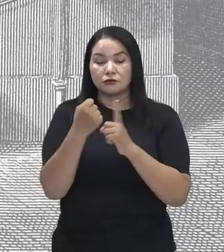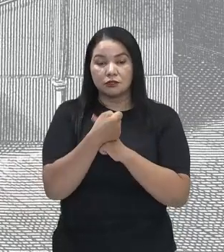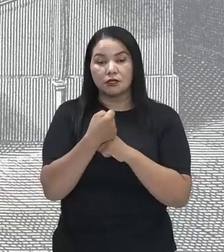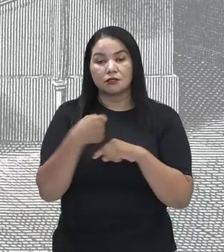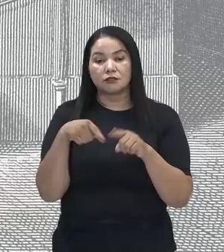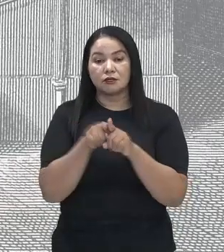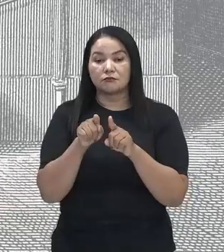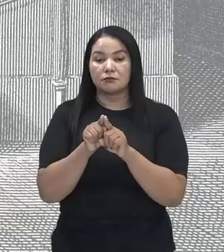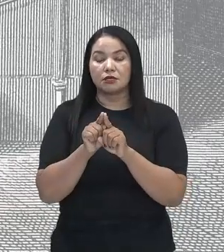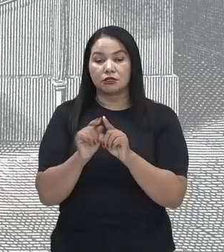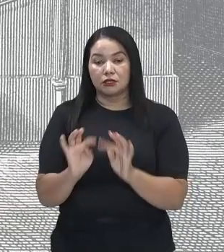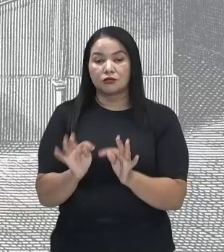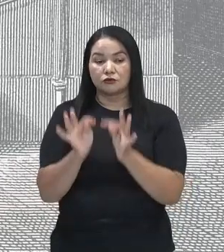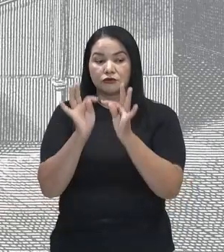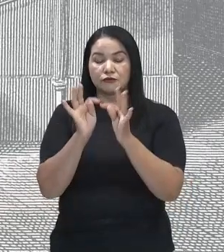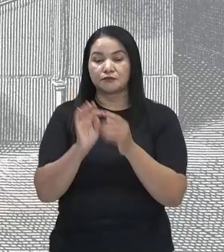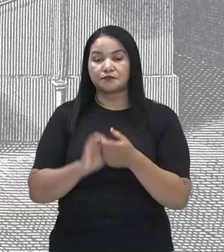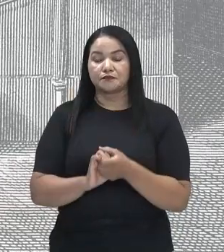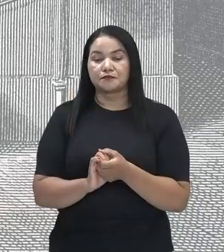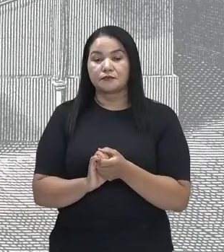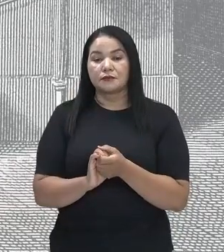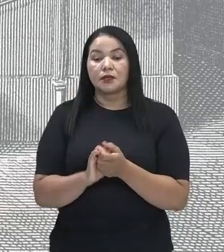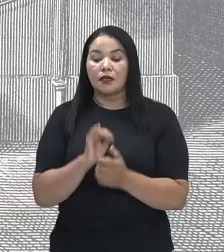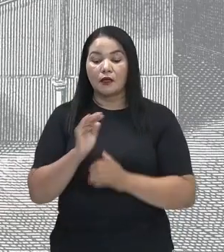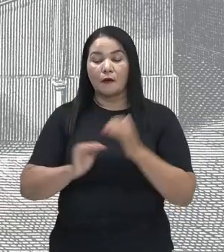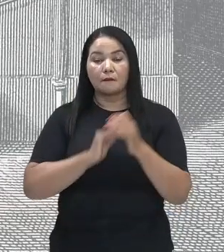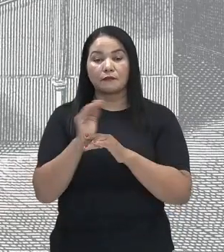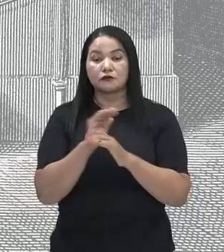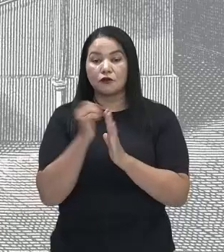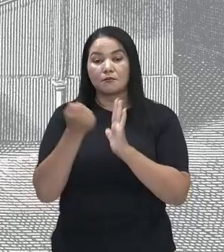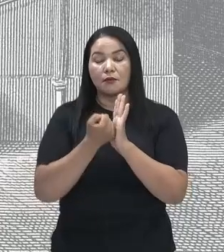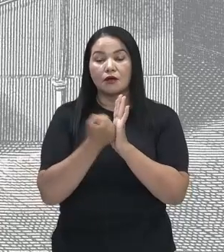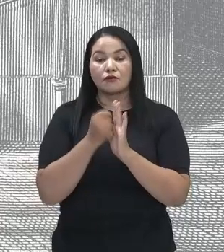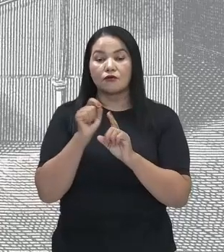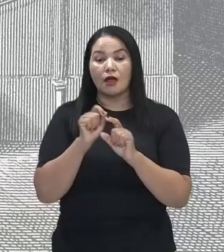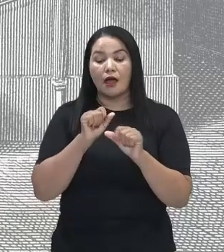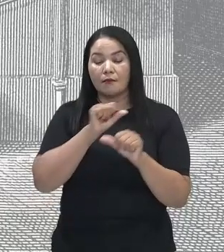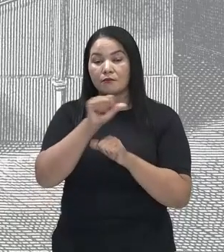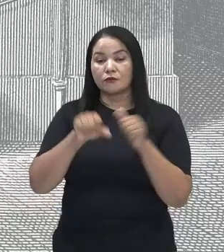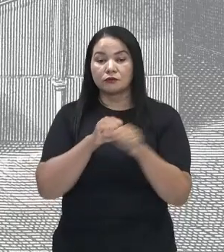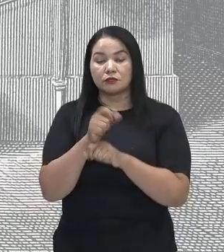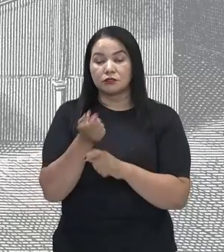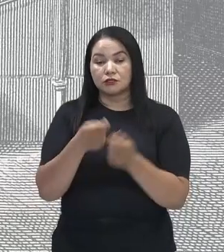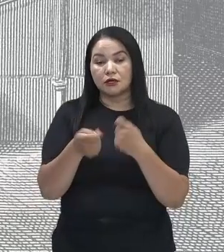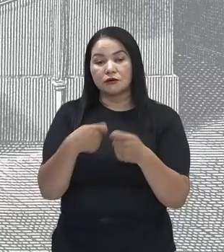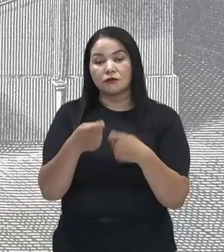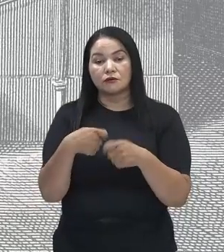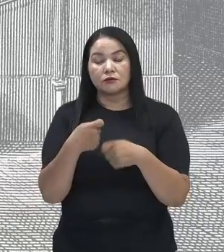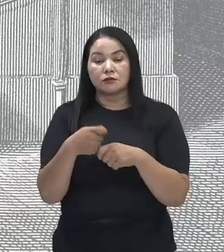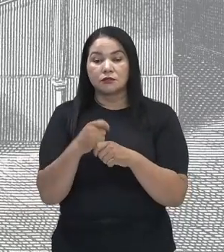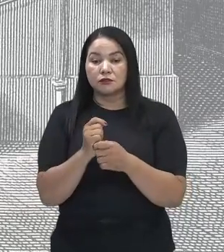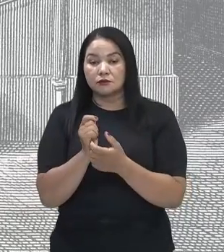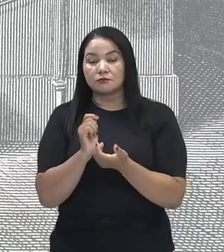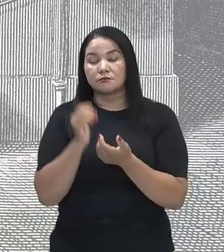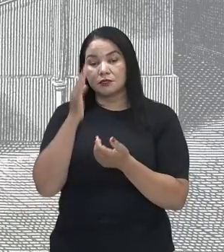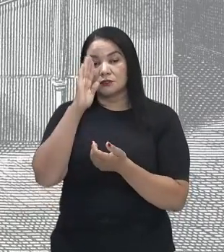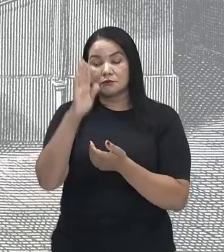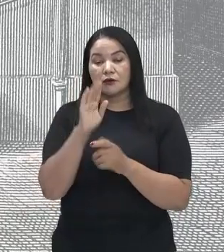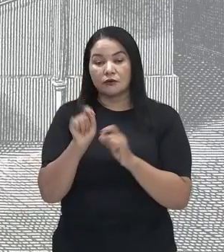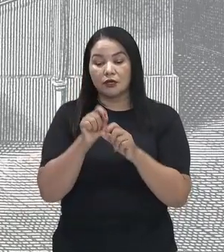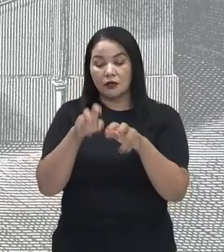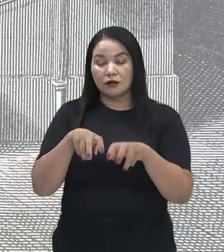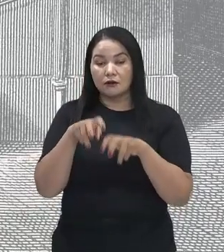a tecnologia. Esse processo marcou a passagem de uma economia predominantemente agrária